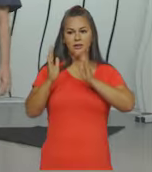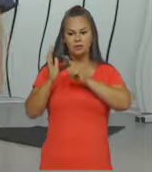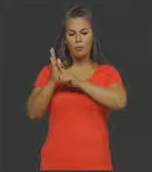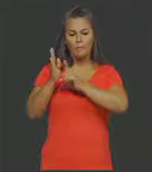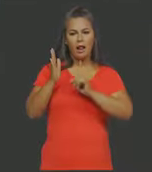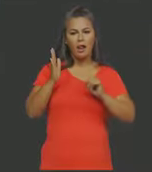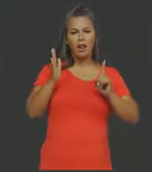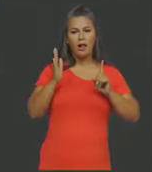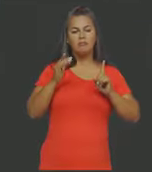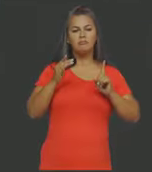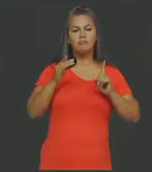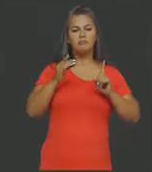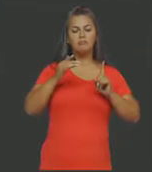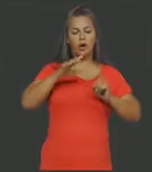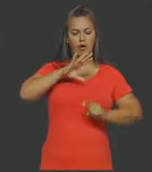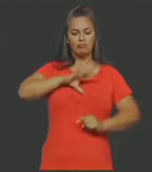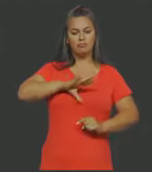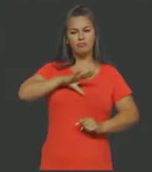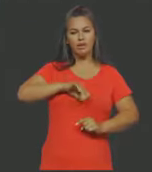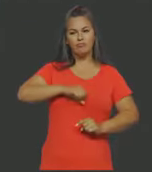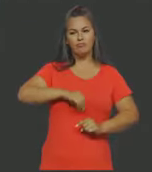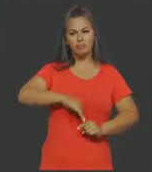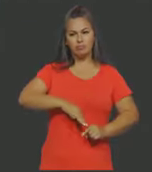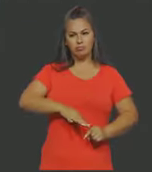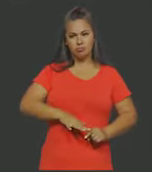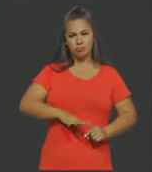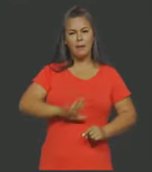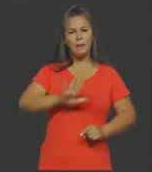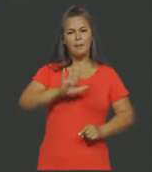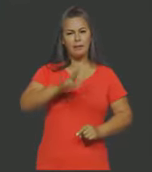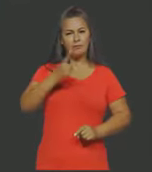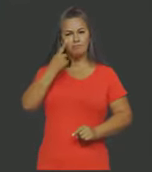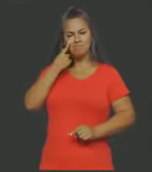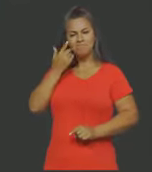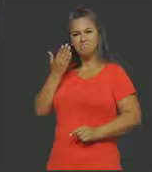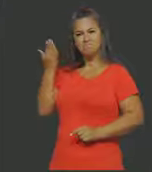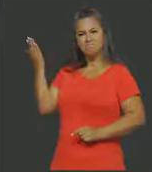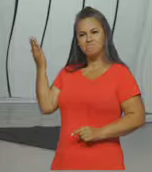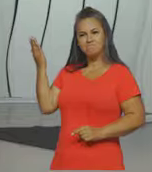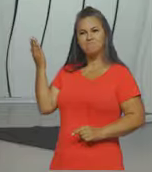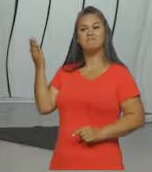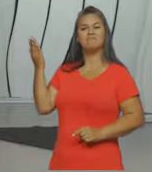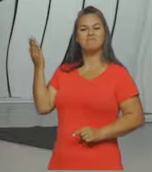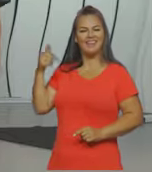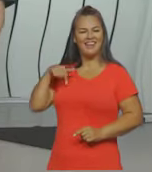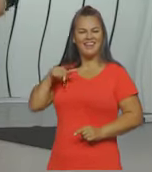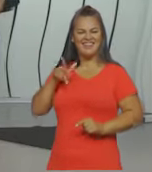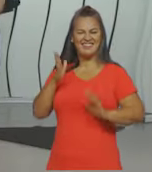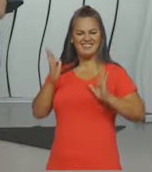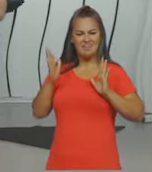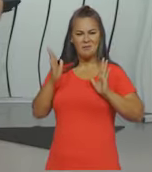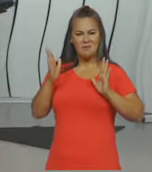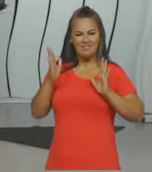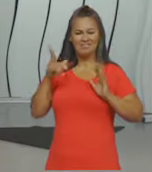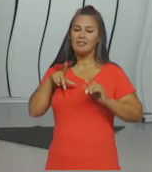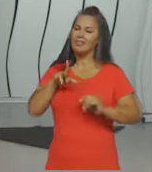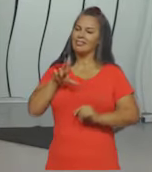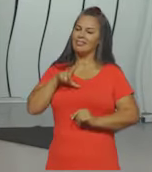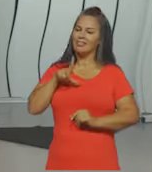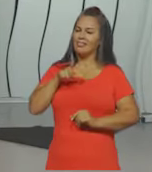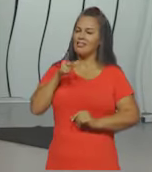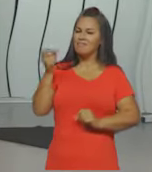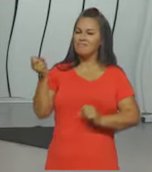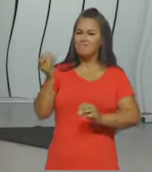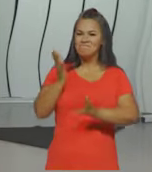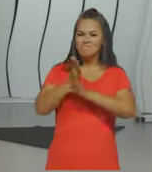Só para ilustrar aqui, mostrando essa fase de adolescência, puberdade, que é uma fase de grandes descobertas, né? Muitos segredos também,